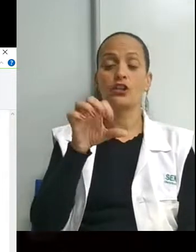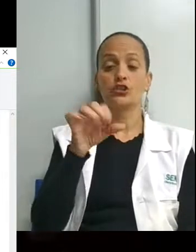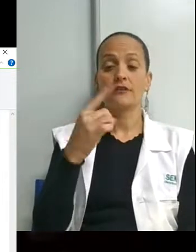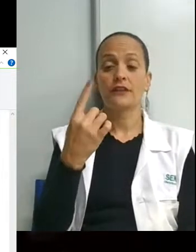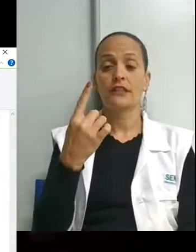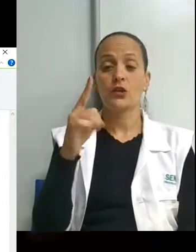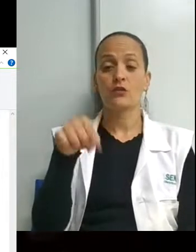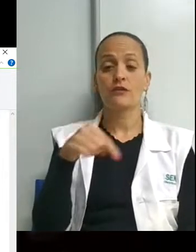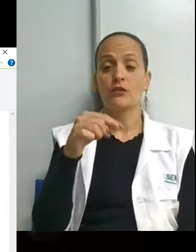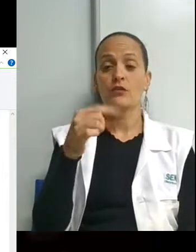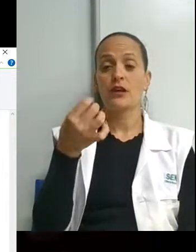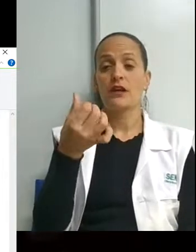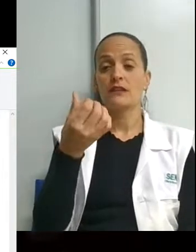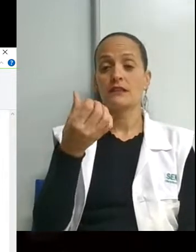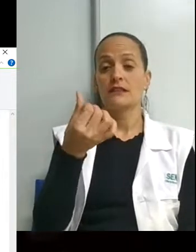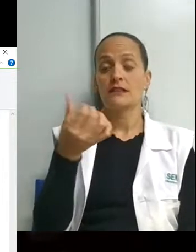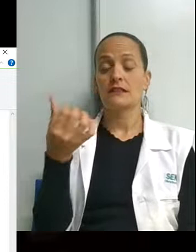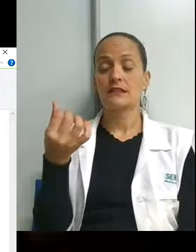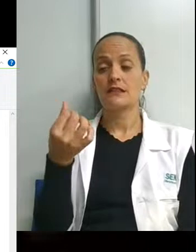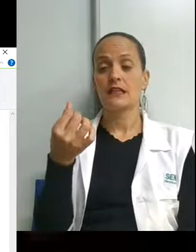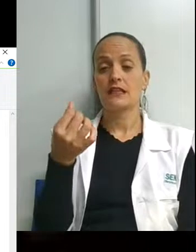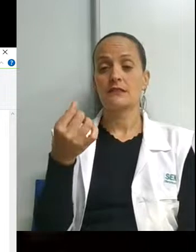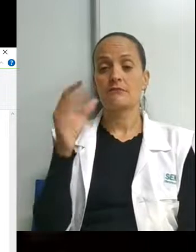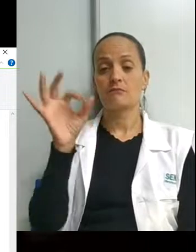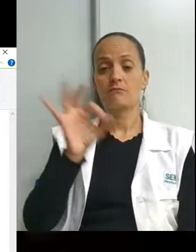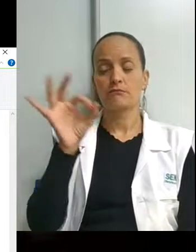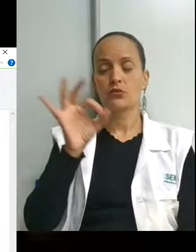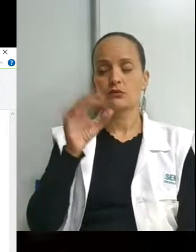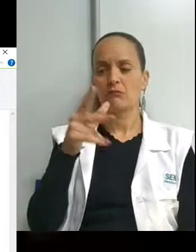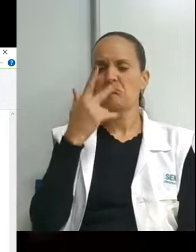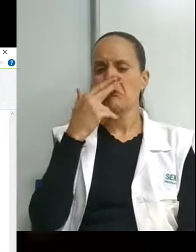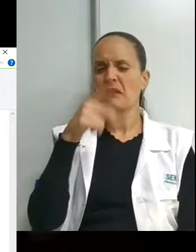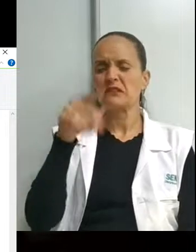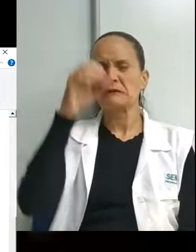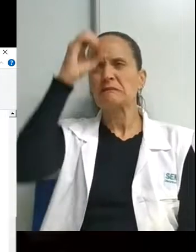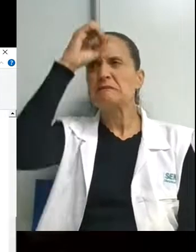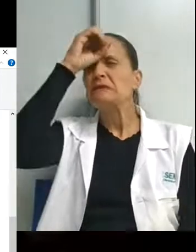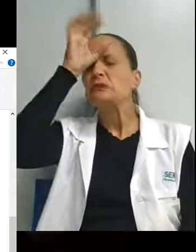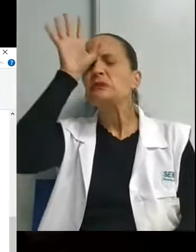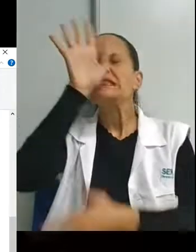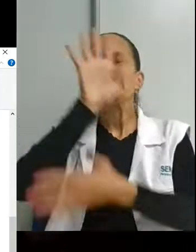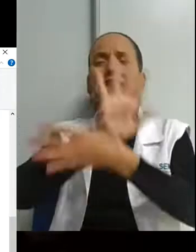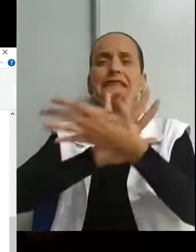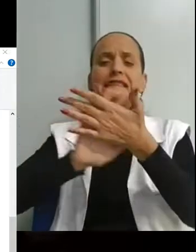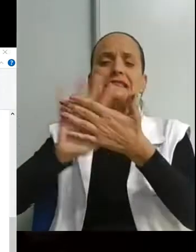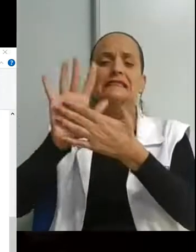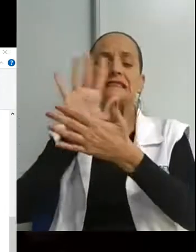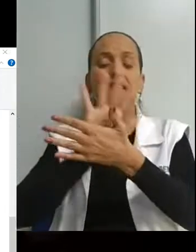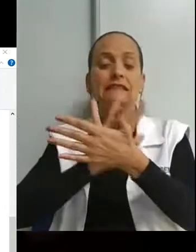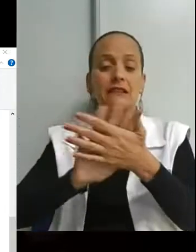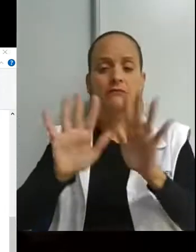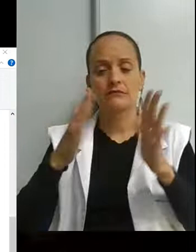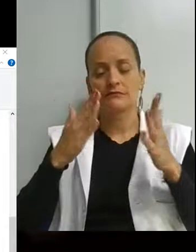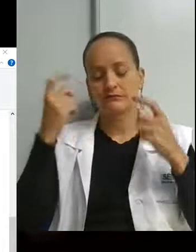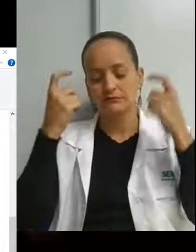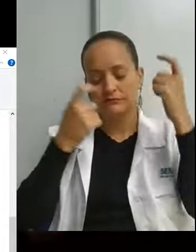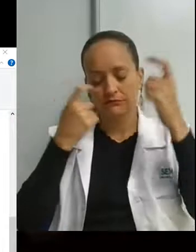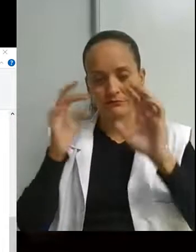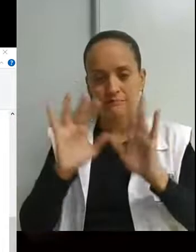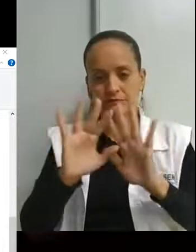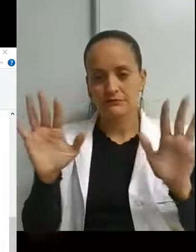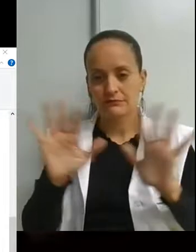91,06%. Aí vocês devem estar pensando, senhor, não entendi nada disso que o senhor fez aí, né? Só não preocupa, porque isso aqui,